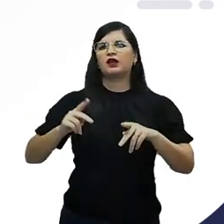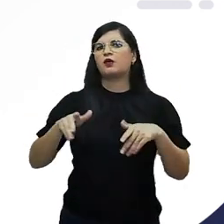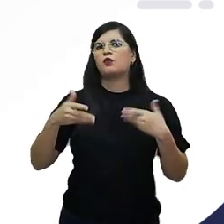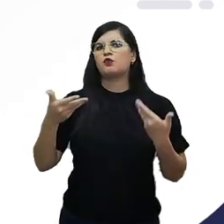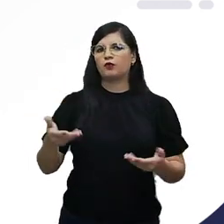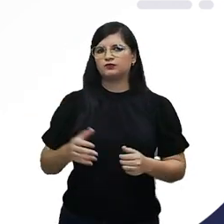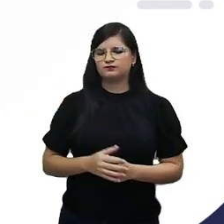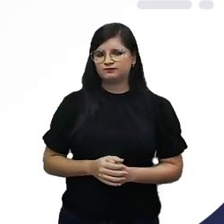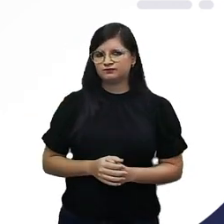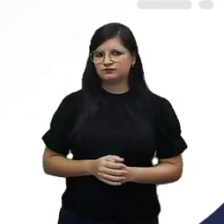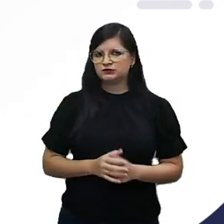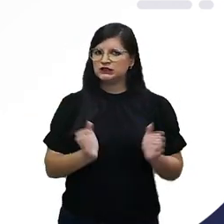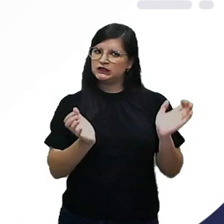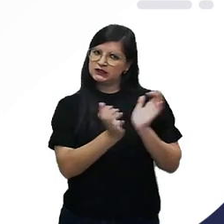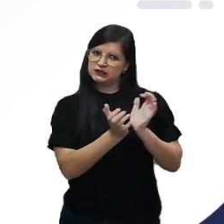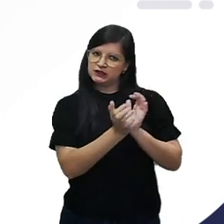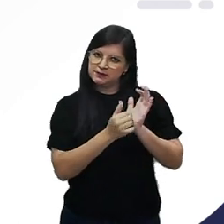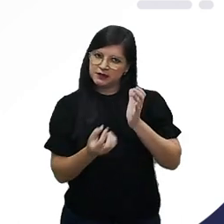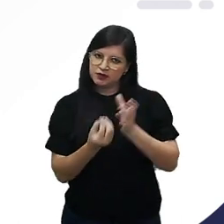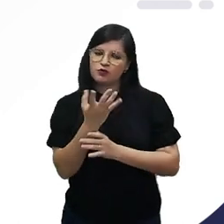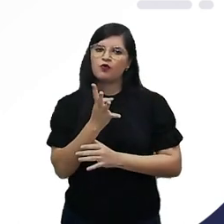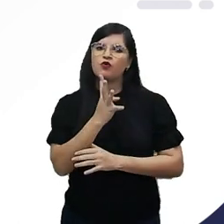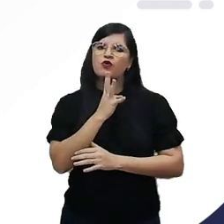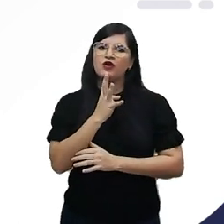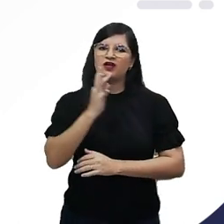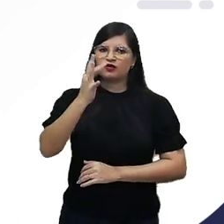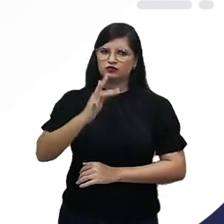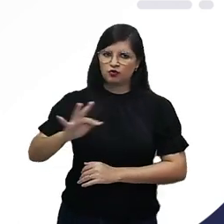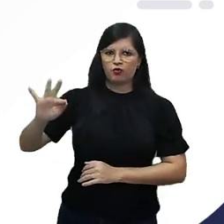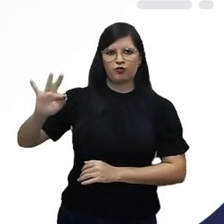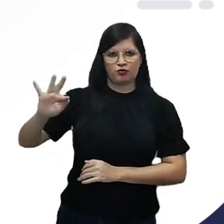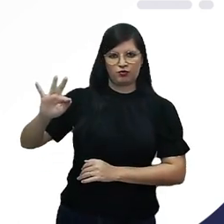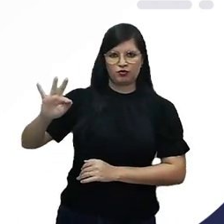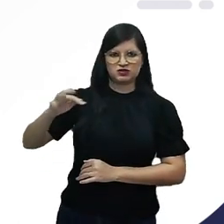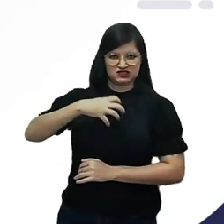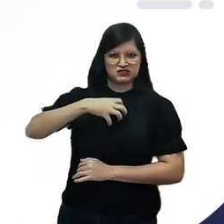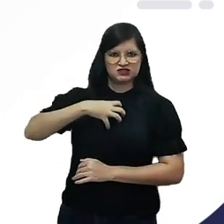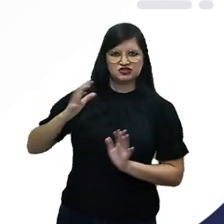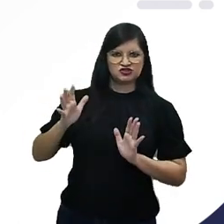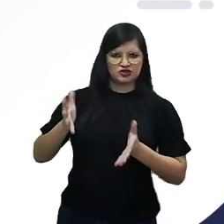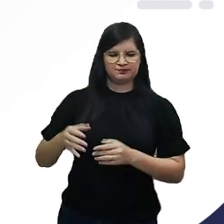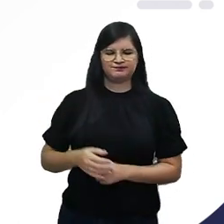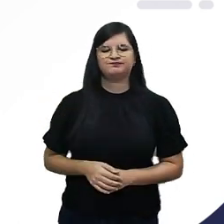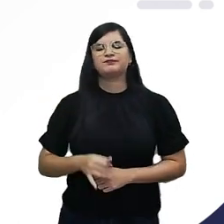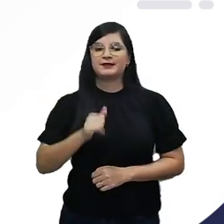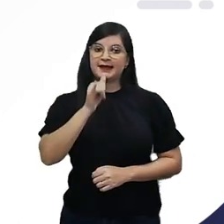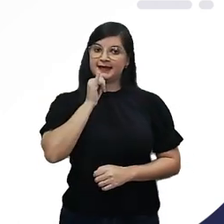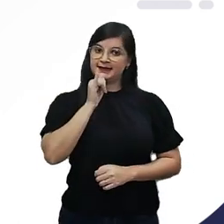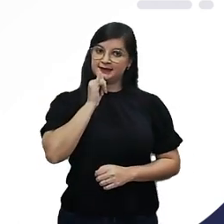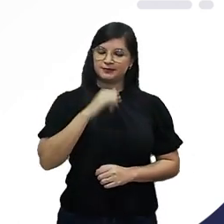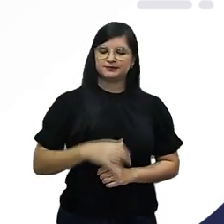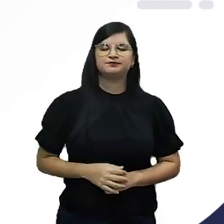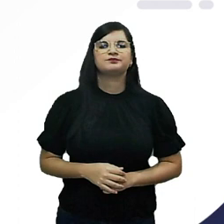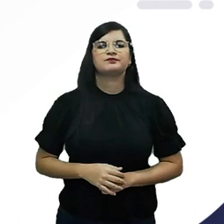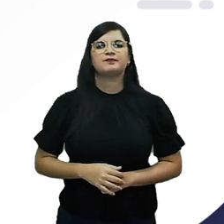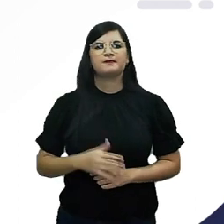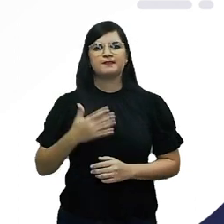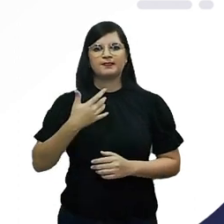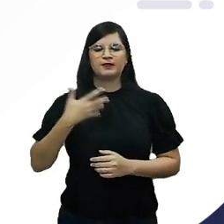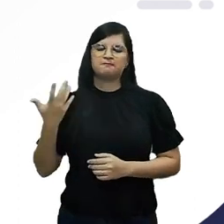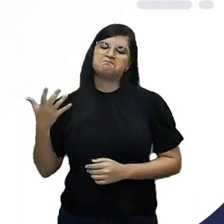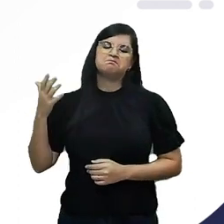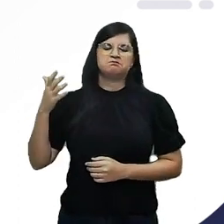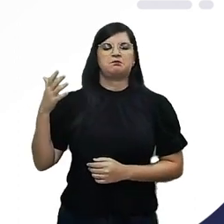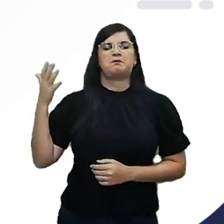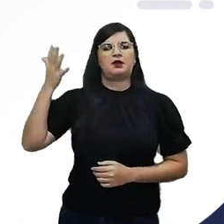O time que você criou, ele conhece a dor, pois passou por alguma situação? Vou te dar um exemplo. Se eu viesse aqui falar com